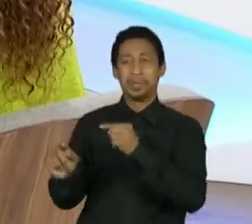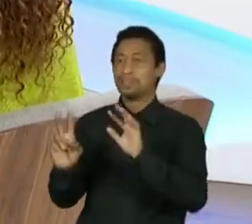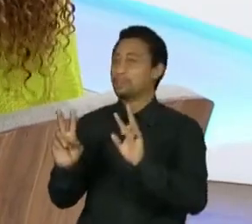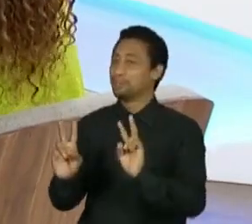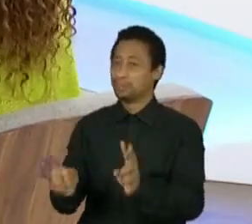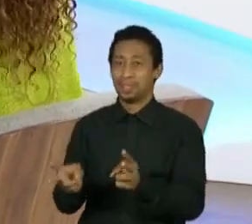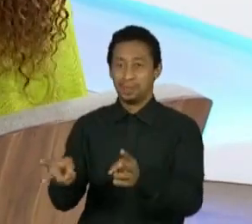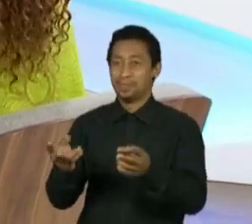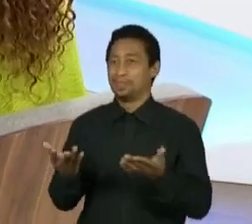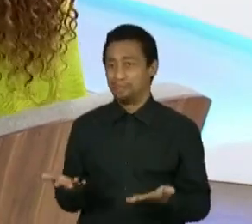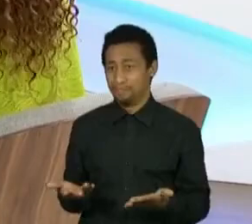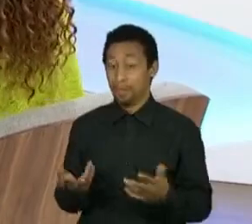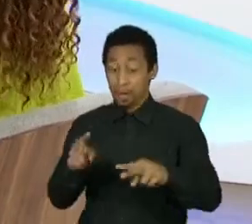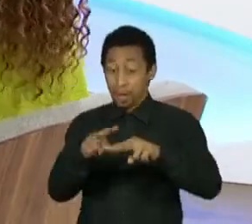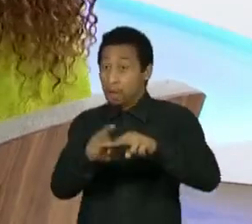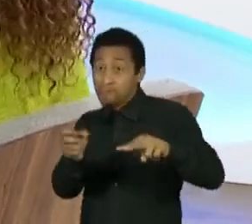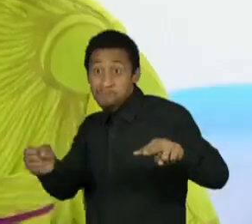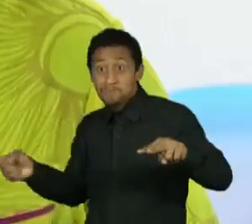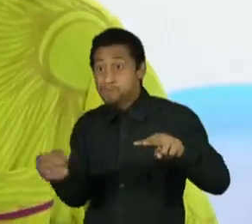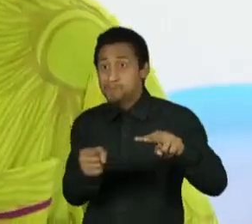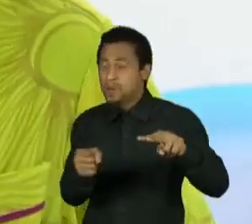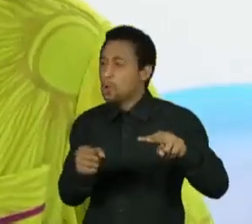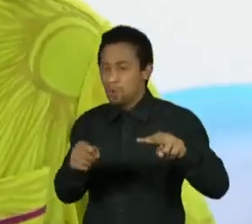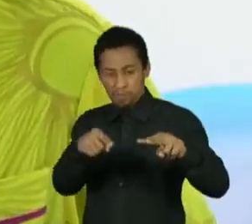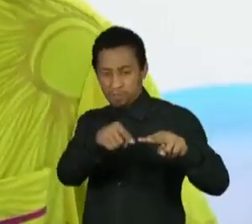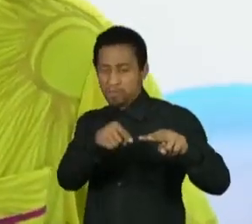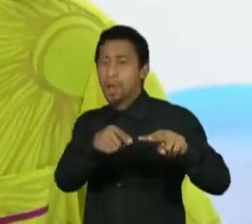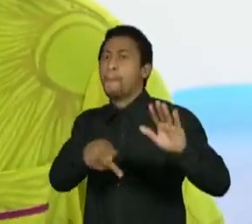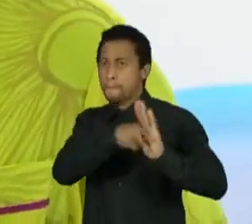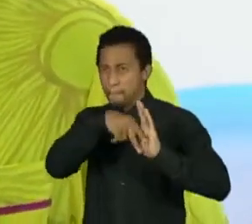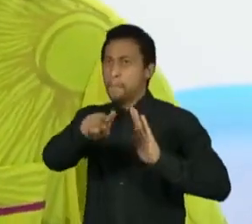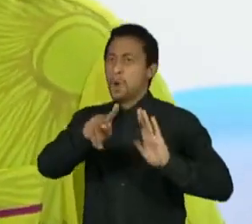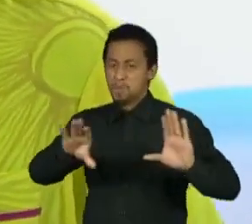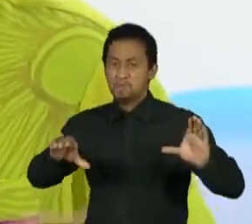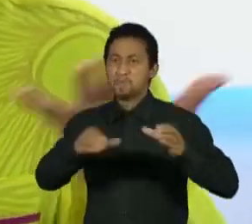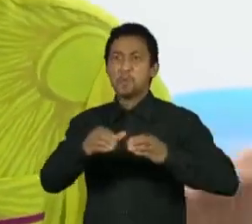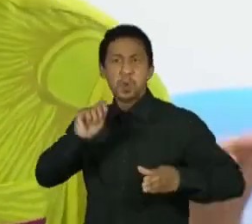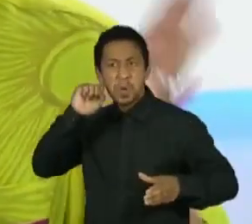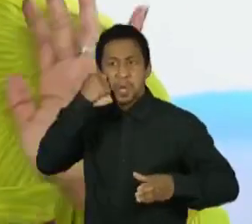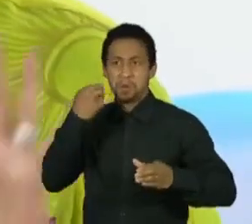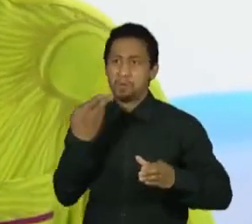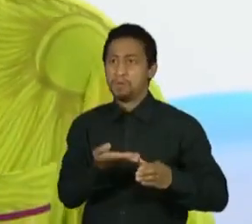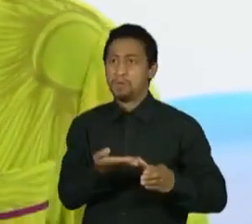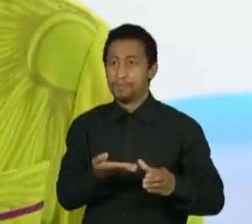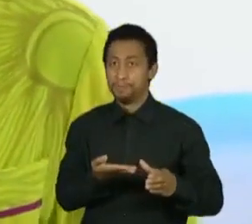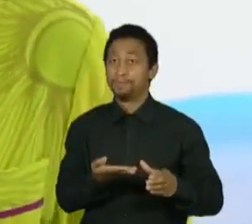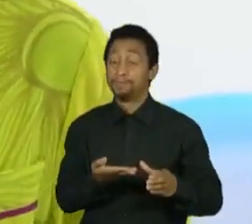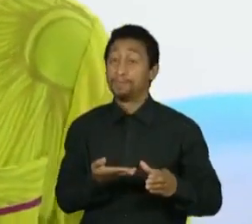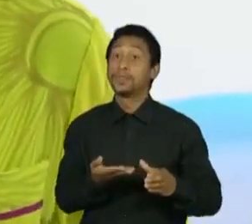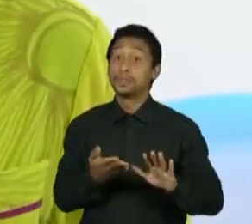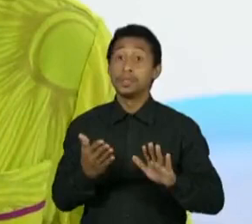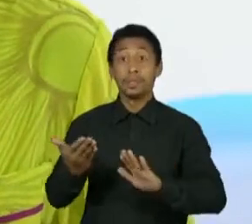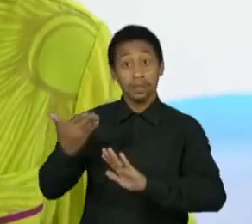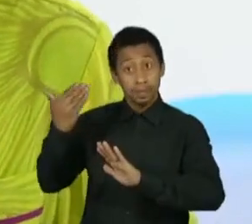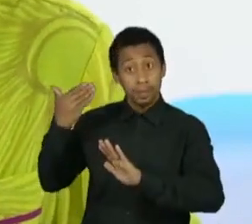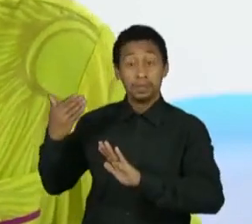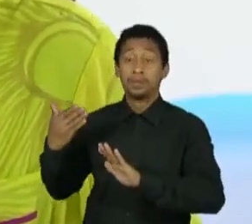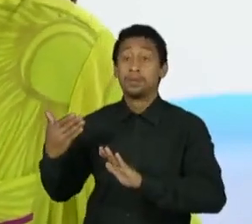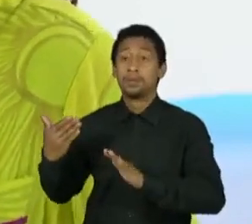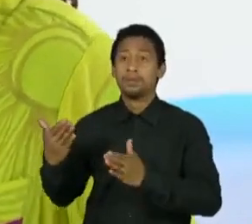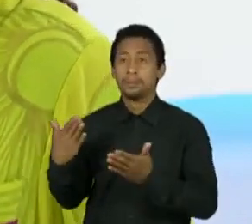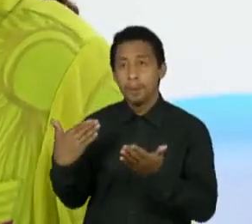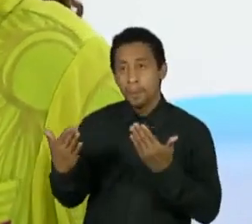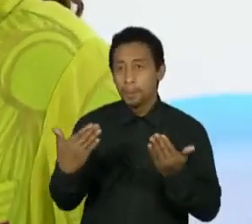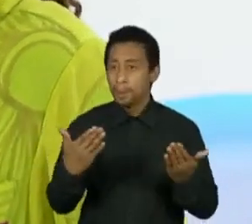do encarceramento, que eles acham que pertence somente ao povo negro. A gente viveu um debate muito importante, eu acho,